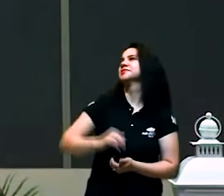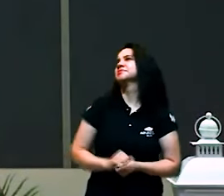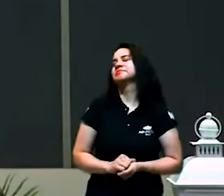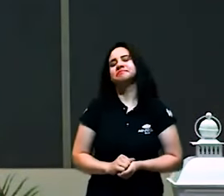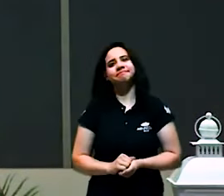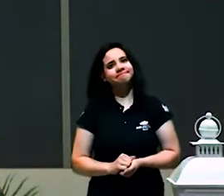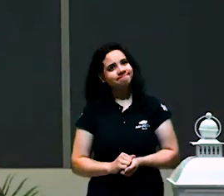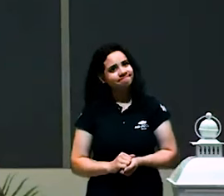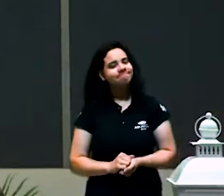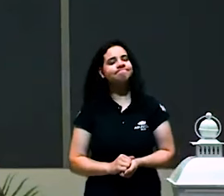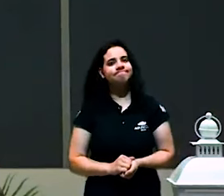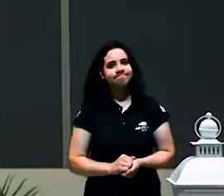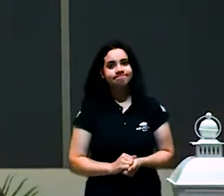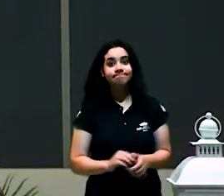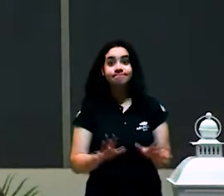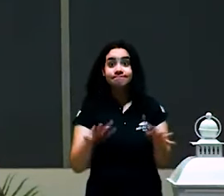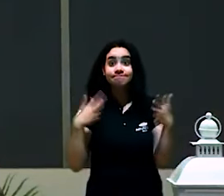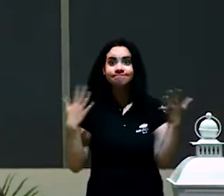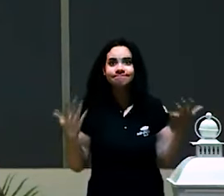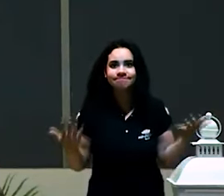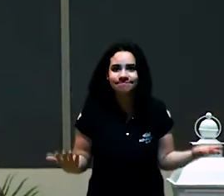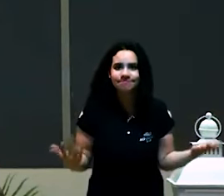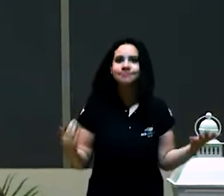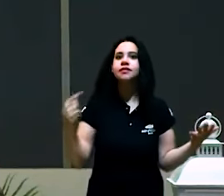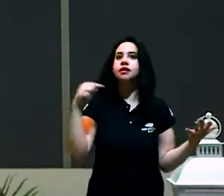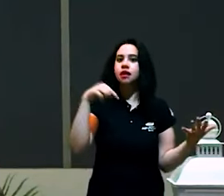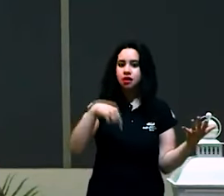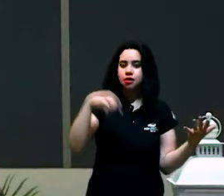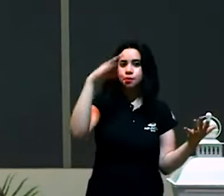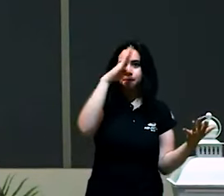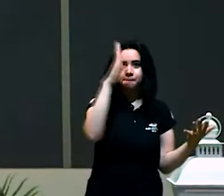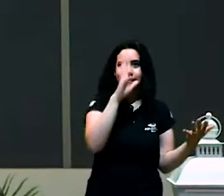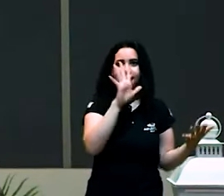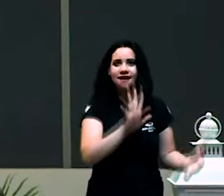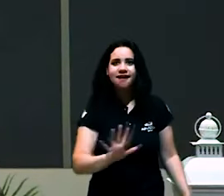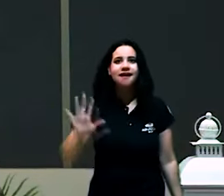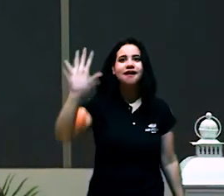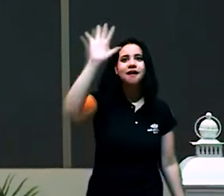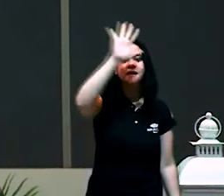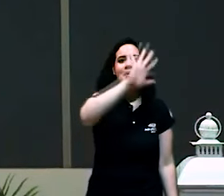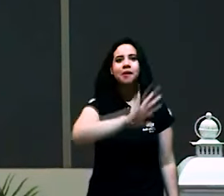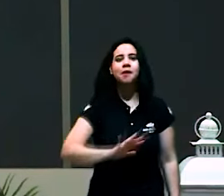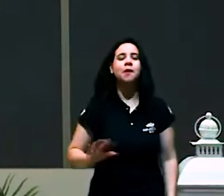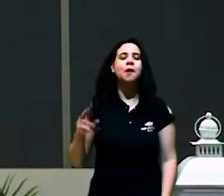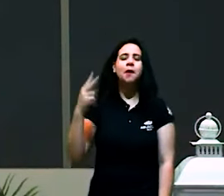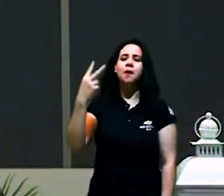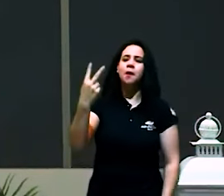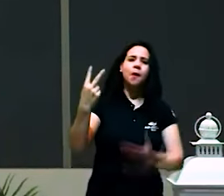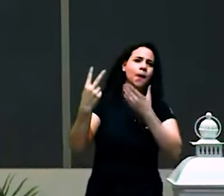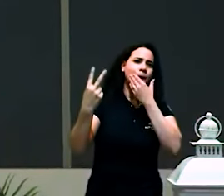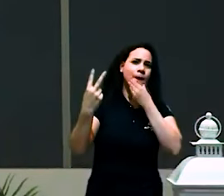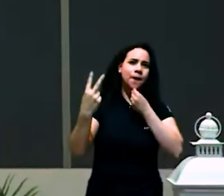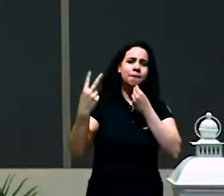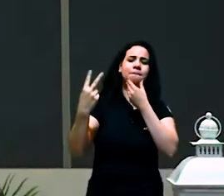no Brasil Daniel e Gunaminger. Ah, esses dois homens abençoados que